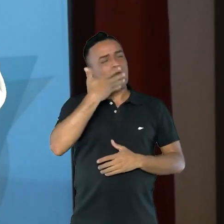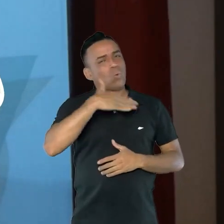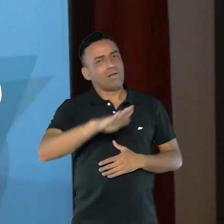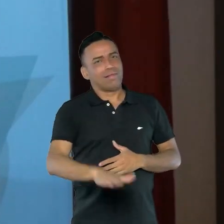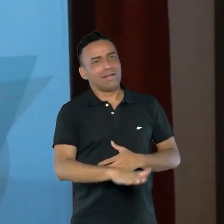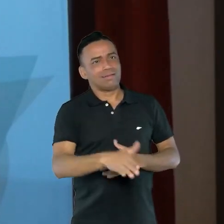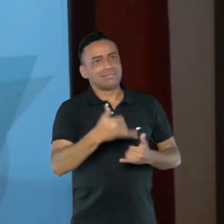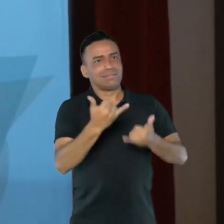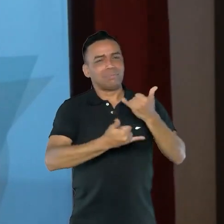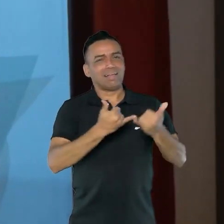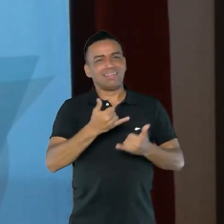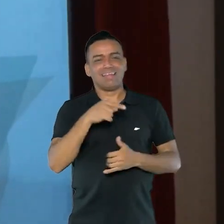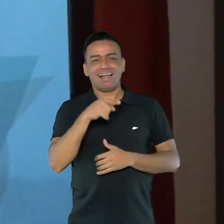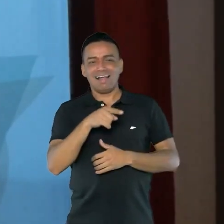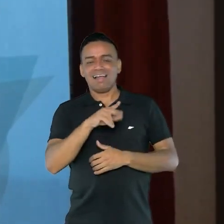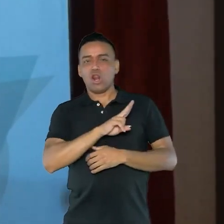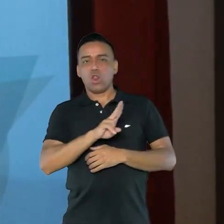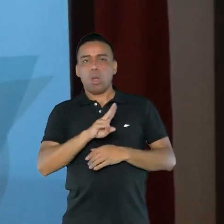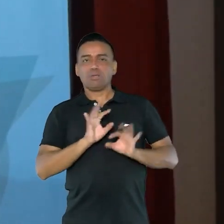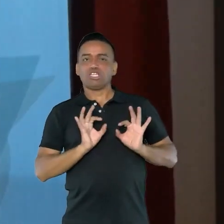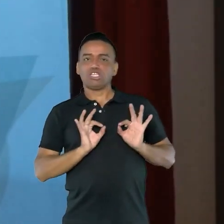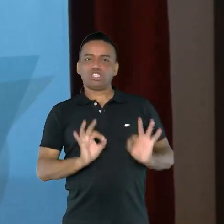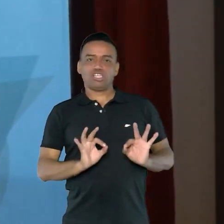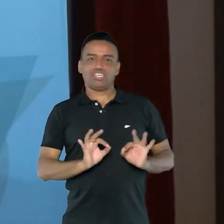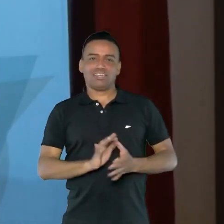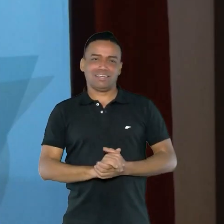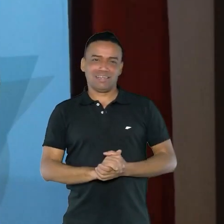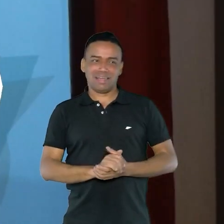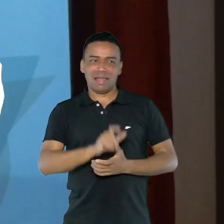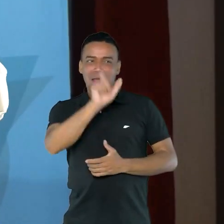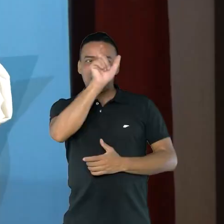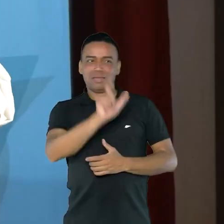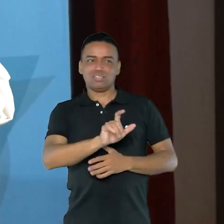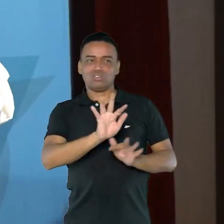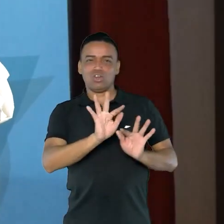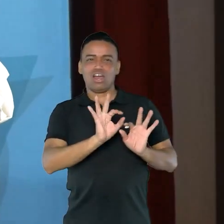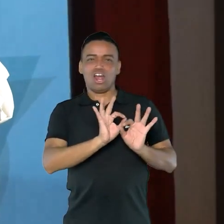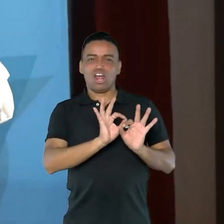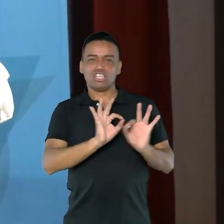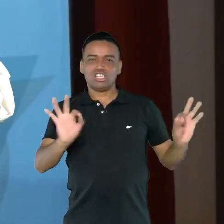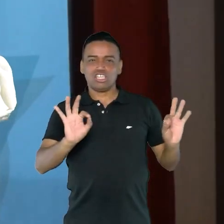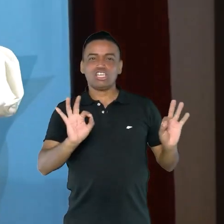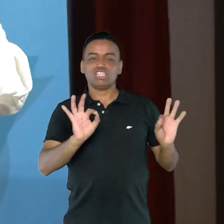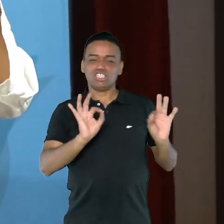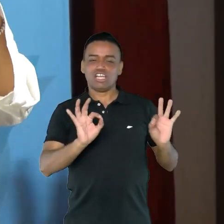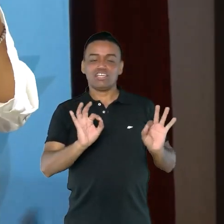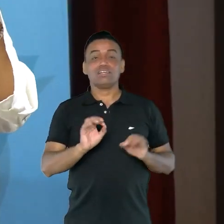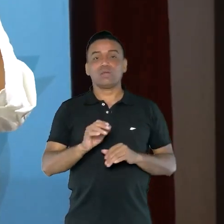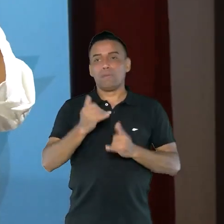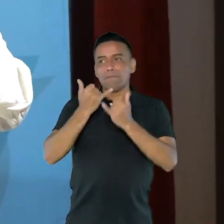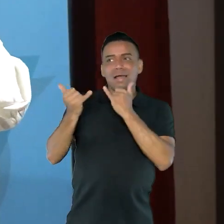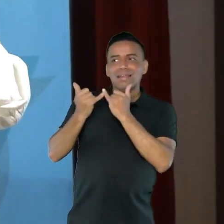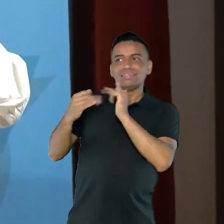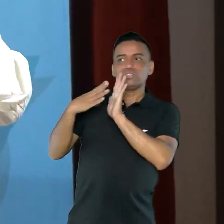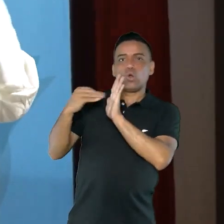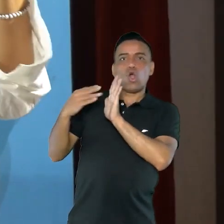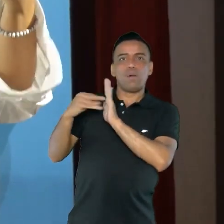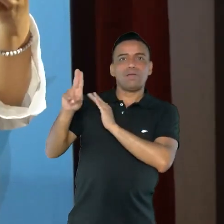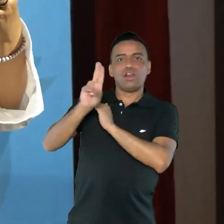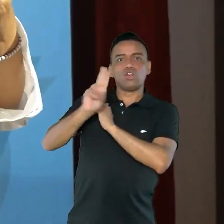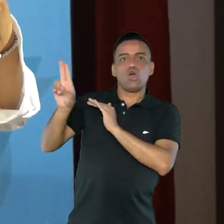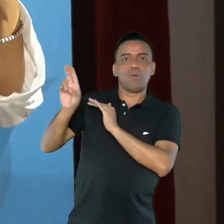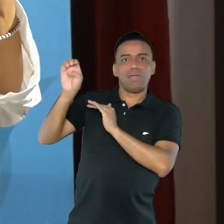fulano tem um nome chique, né? Então, quanto mais europeu parecesse o nome, tanto maior